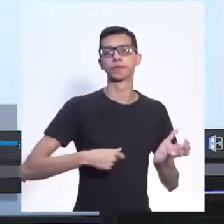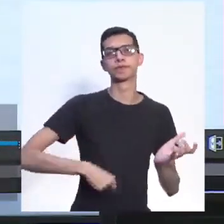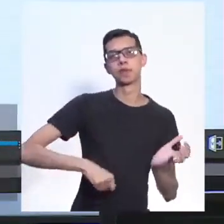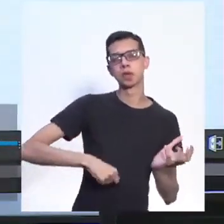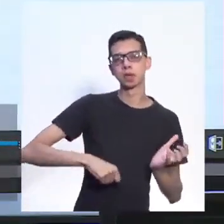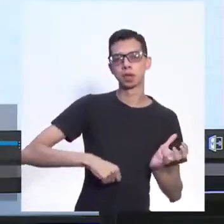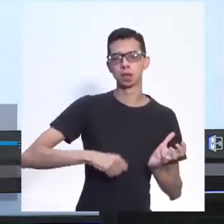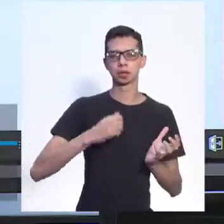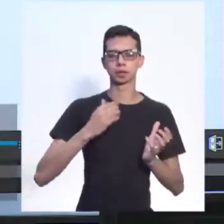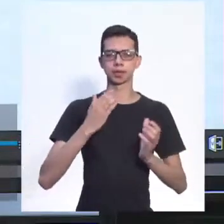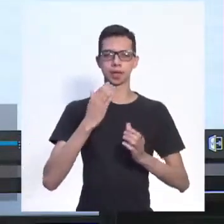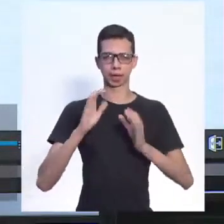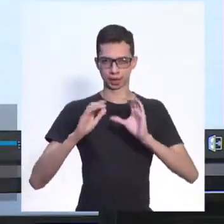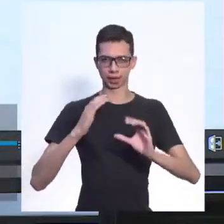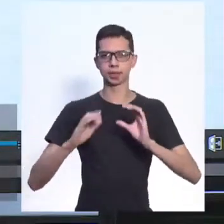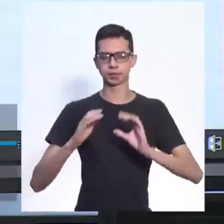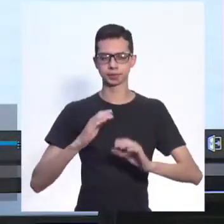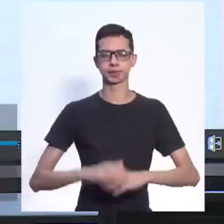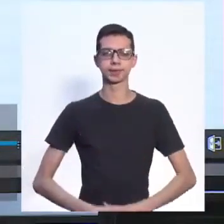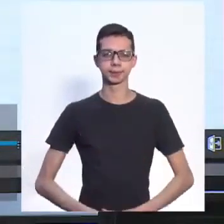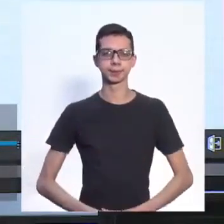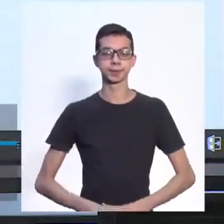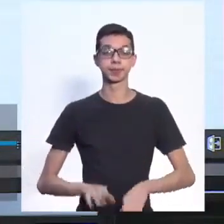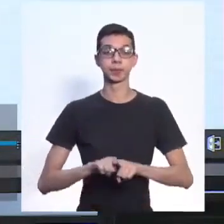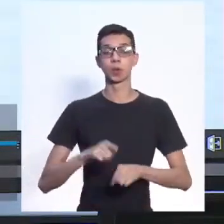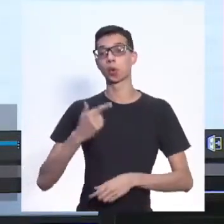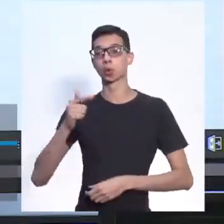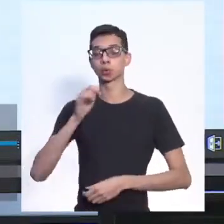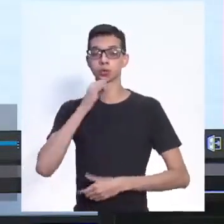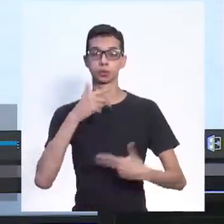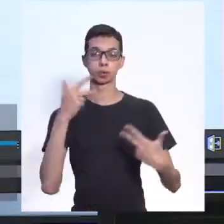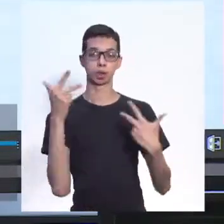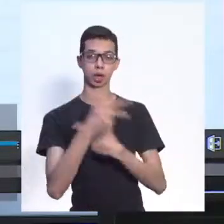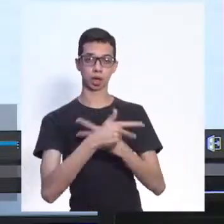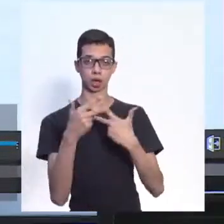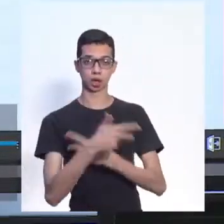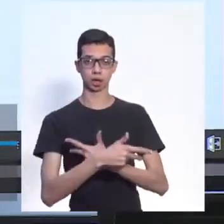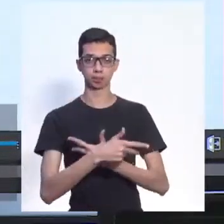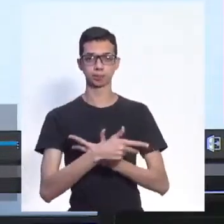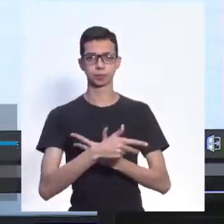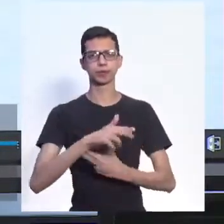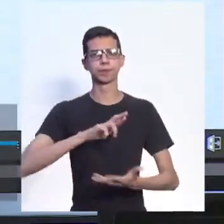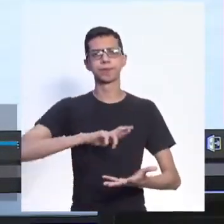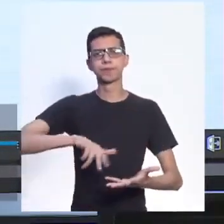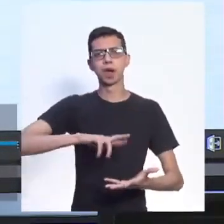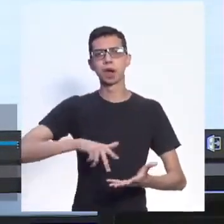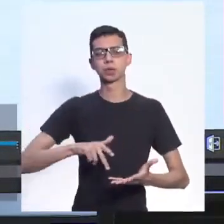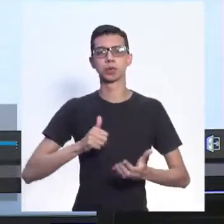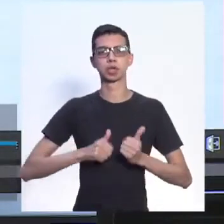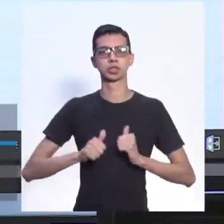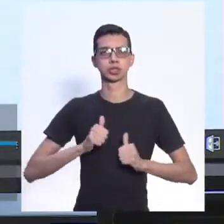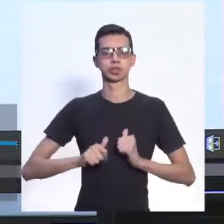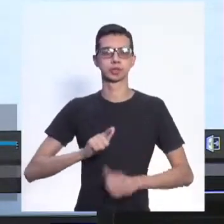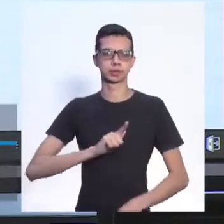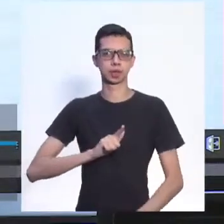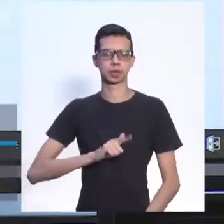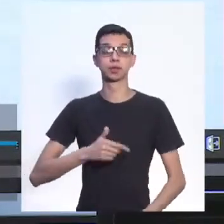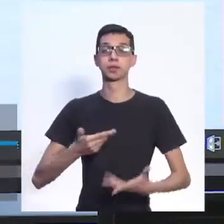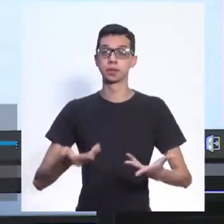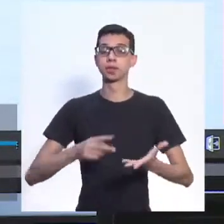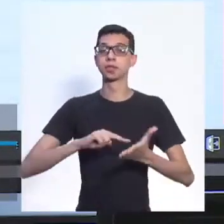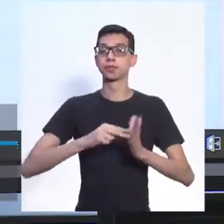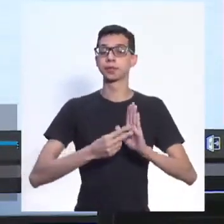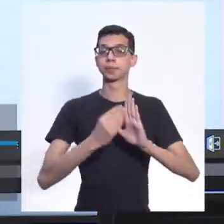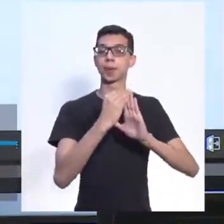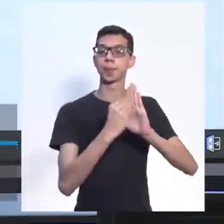eu tenho um outro cantor, né, de rap, por exemplo, enfim. Eu tenho vários artistas aí, que é o meu casting. Então, eu